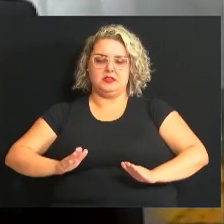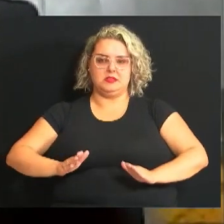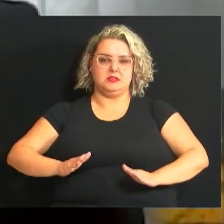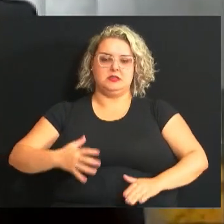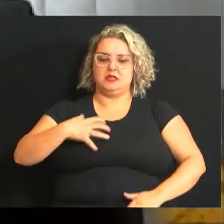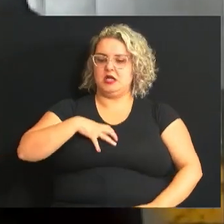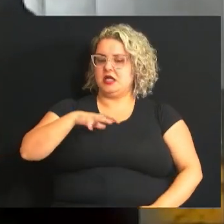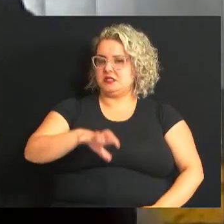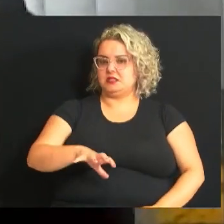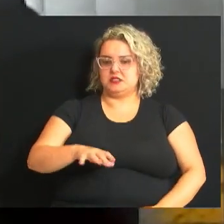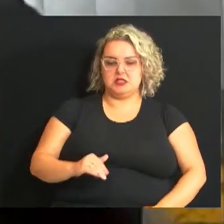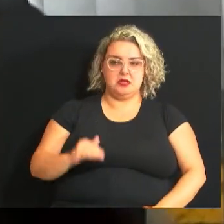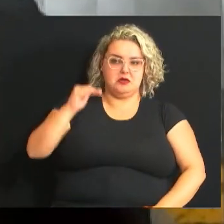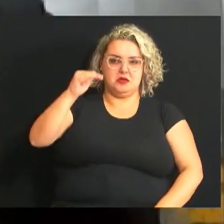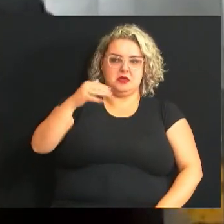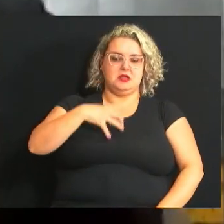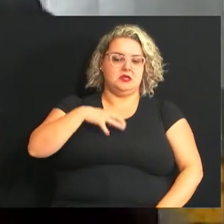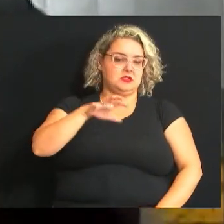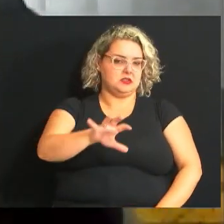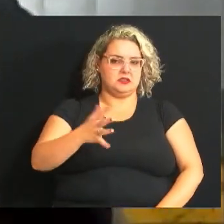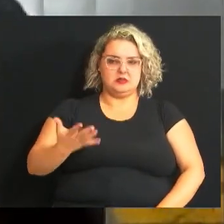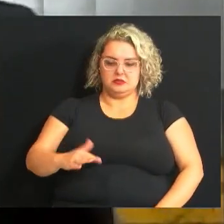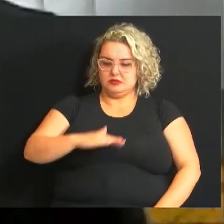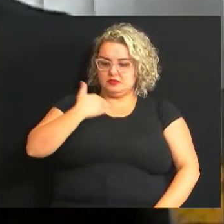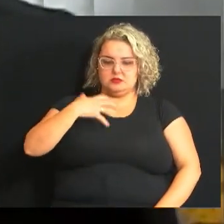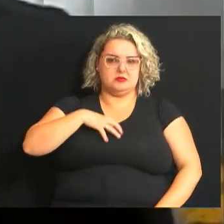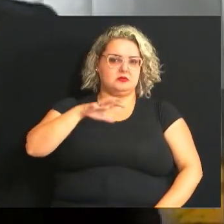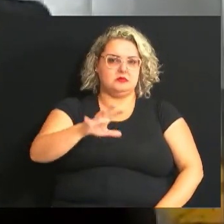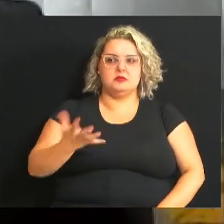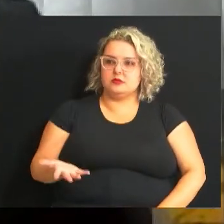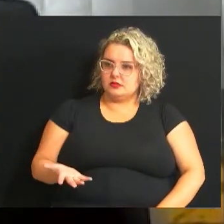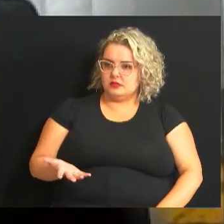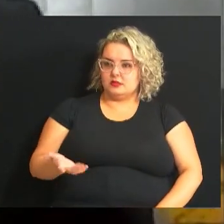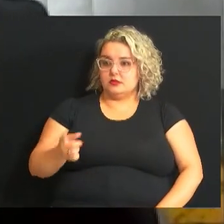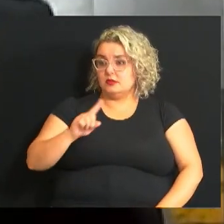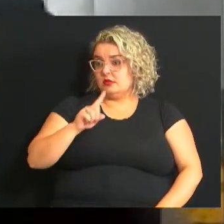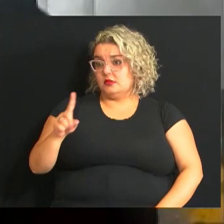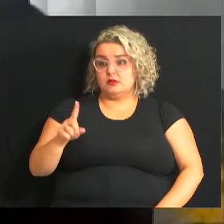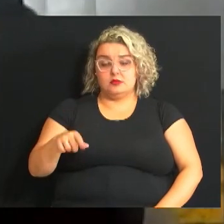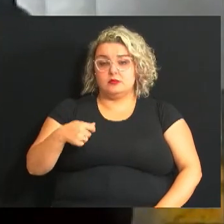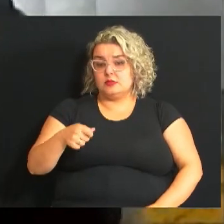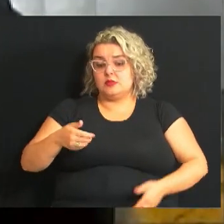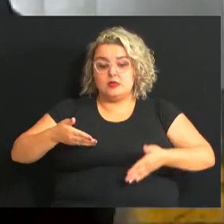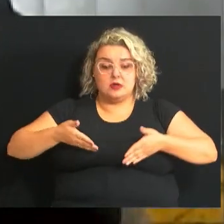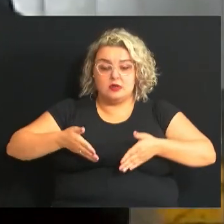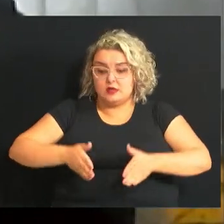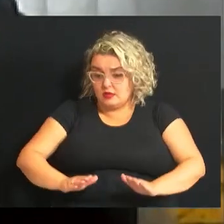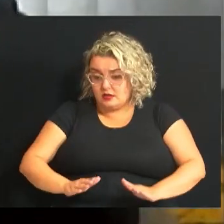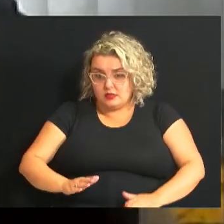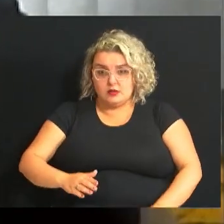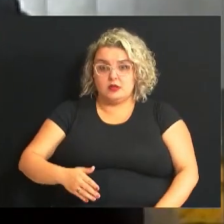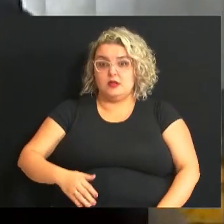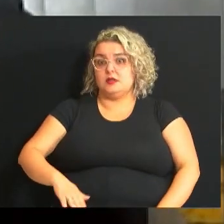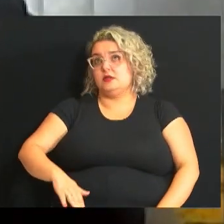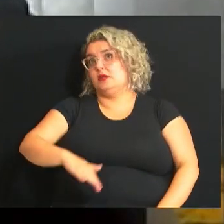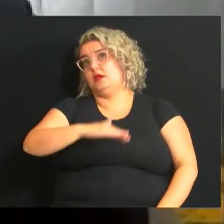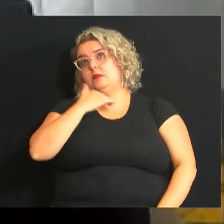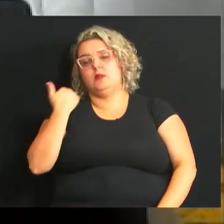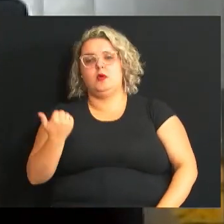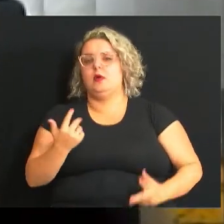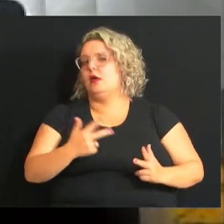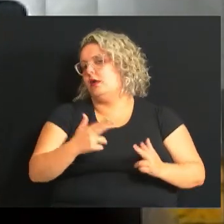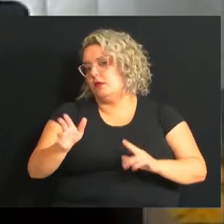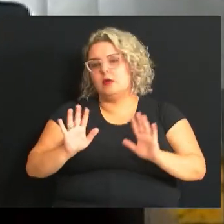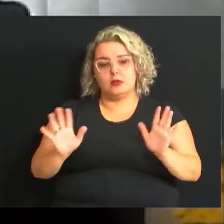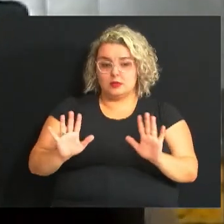você não precisa morrer com os princípios e valores que você nasceu, entendeu? Cada pessoa tem a sua luta, tem seus